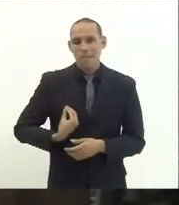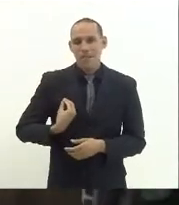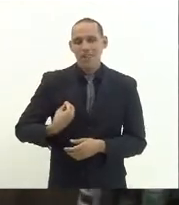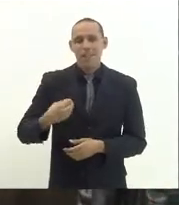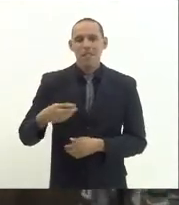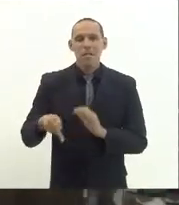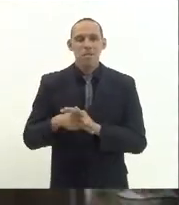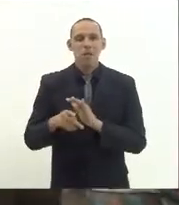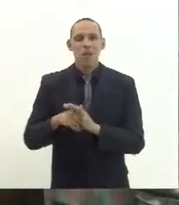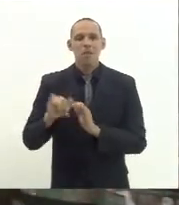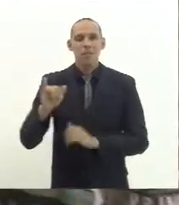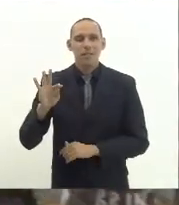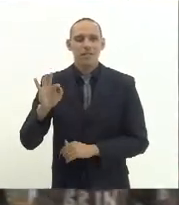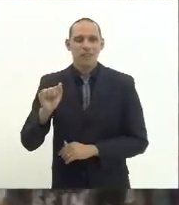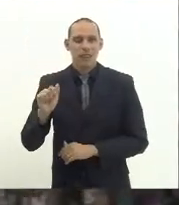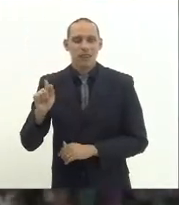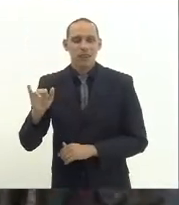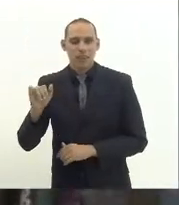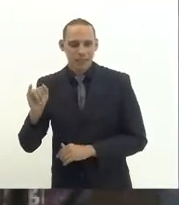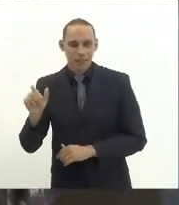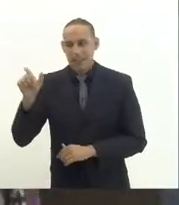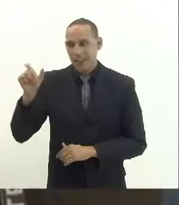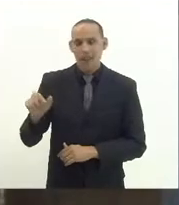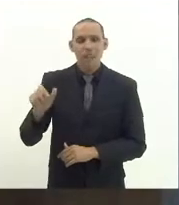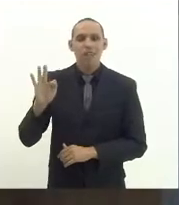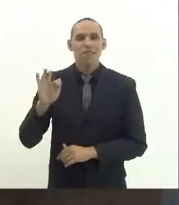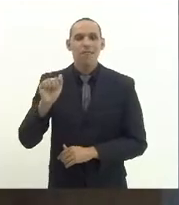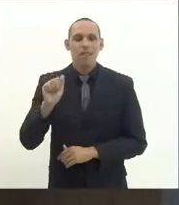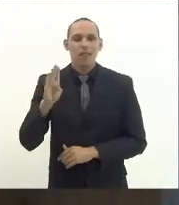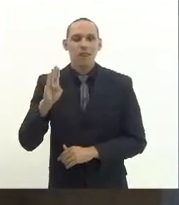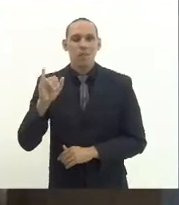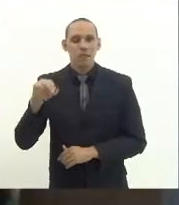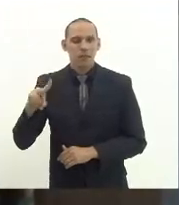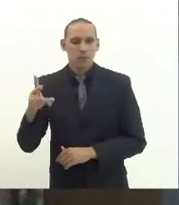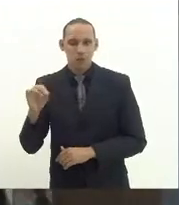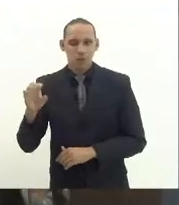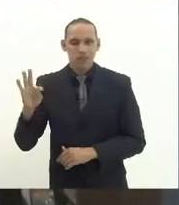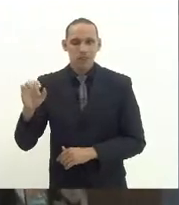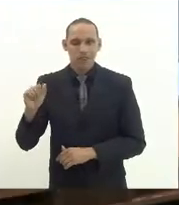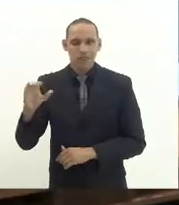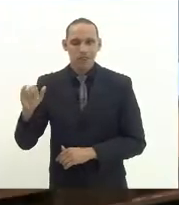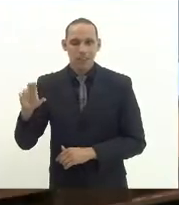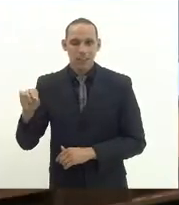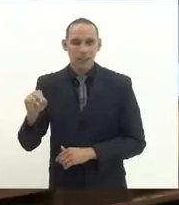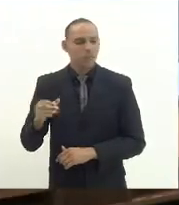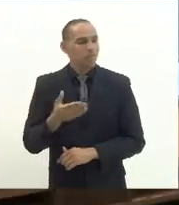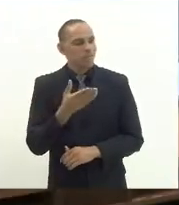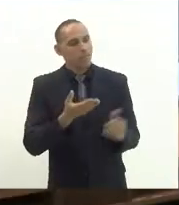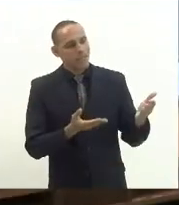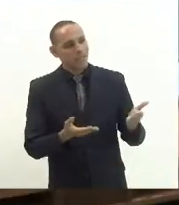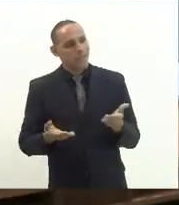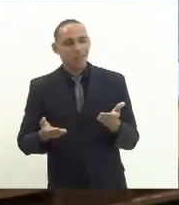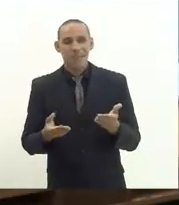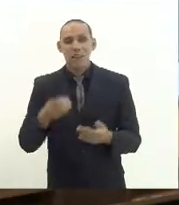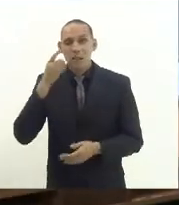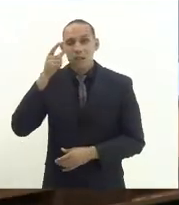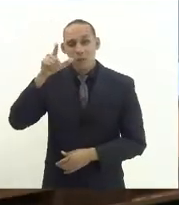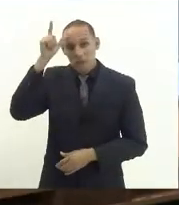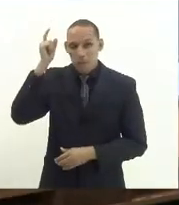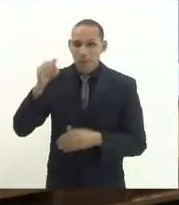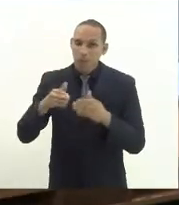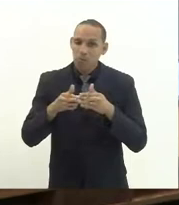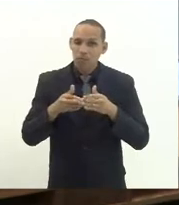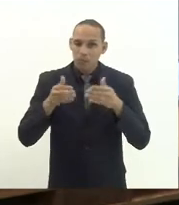Itaguaí que está visitando aqui a casa um grande amigo de Itaguaí Vereador Fabinho passeando Obrigado pelo que seja bem-vindo Fabinho meu irmão Deputado Luiz Paulo